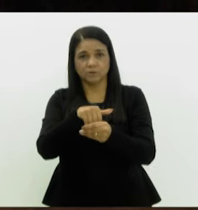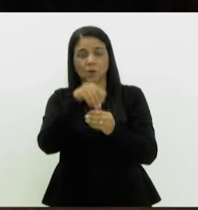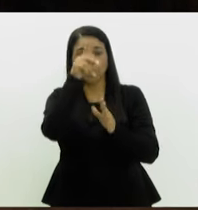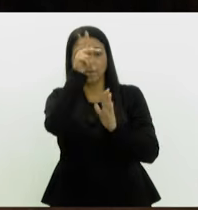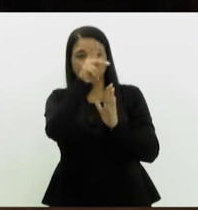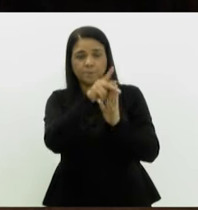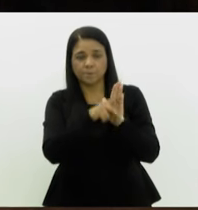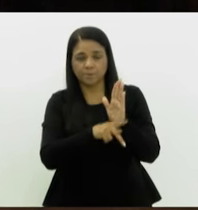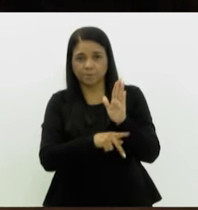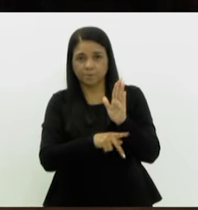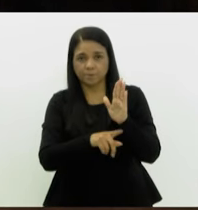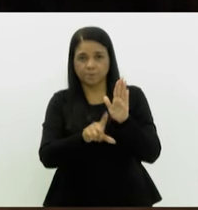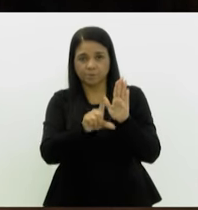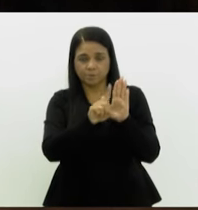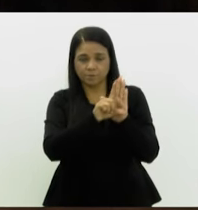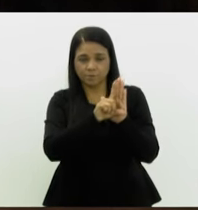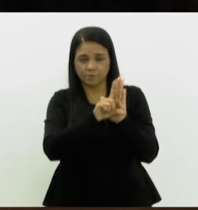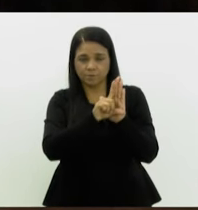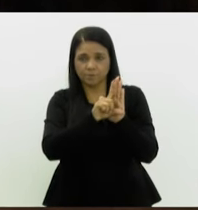projeto,